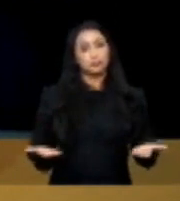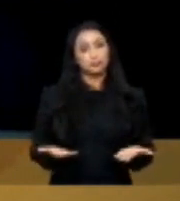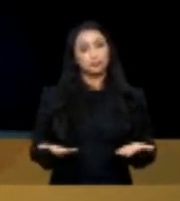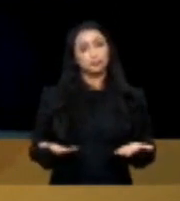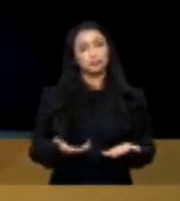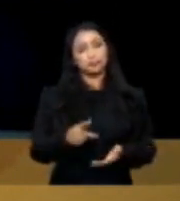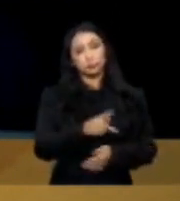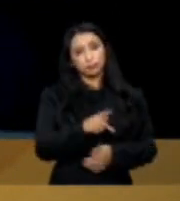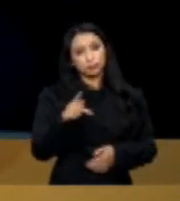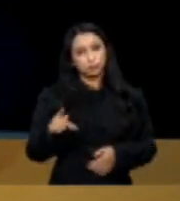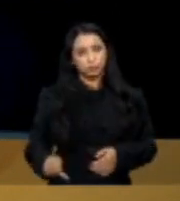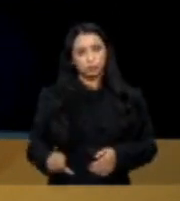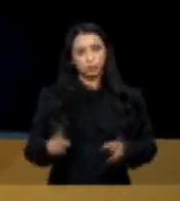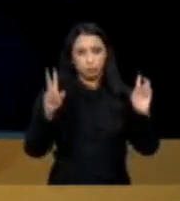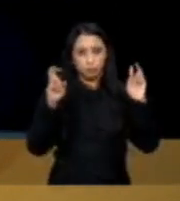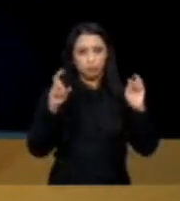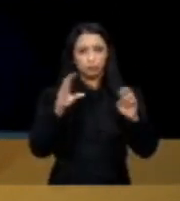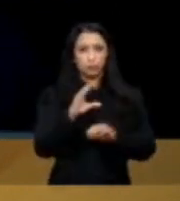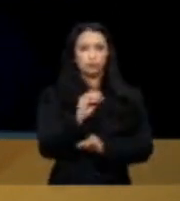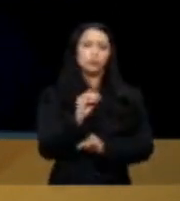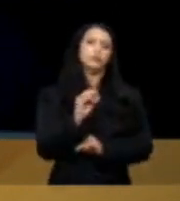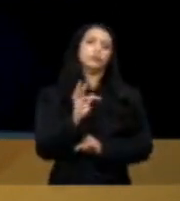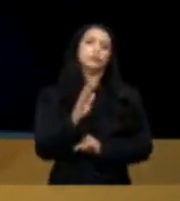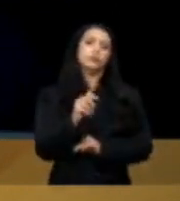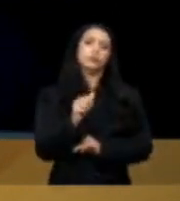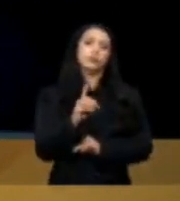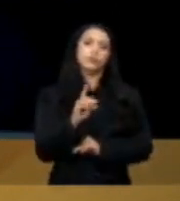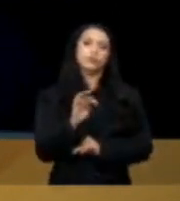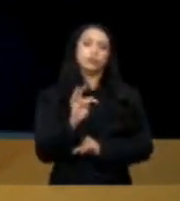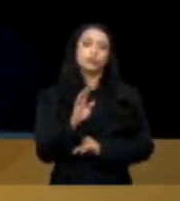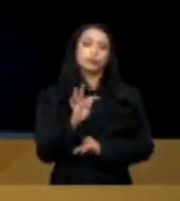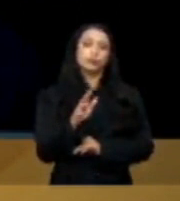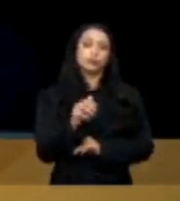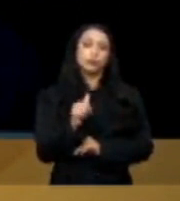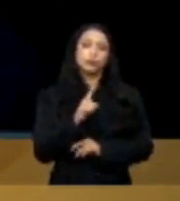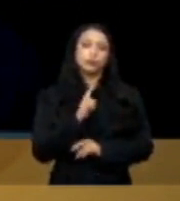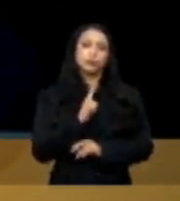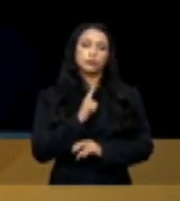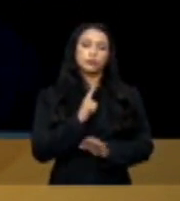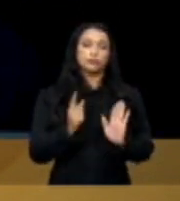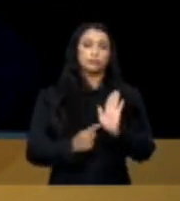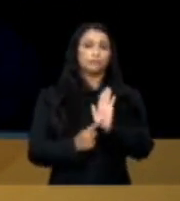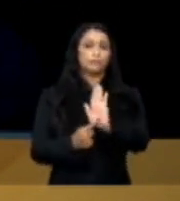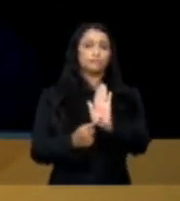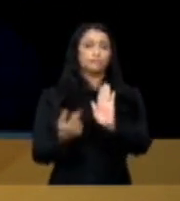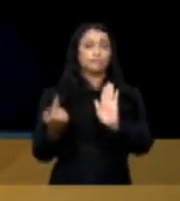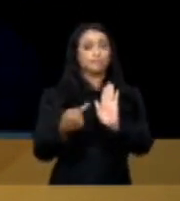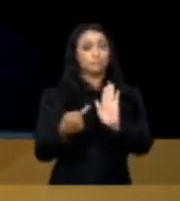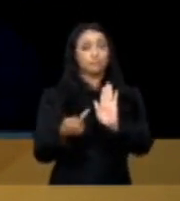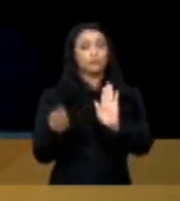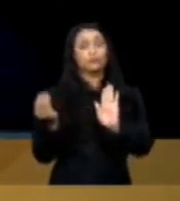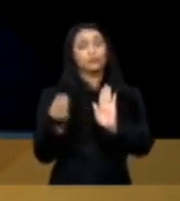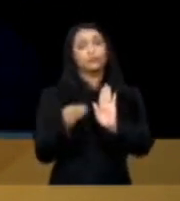o tema cota de tela, ele tem um relevo que transcende os próprios autos. Em